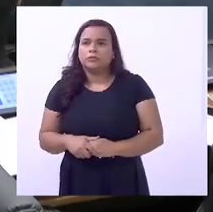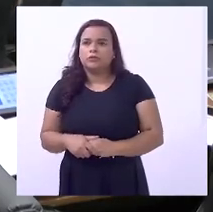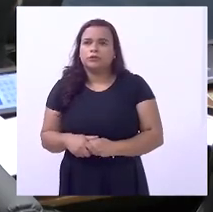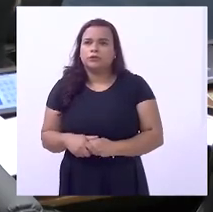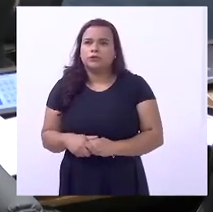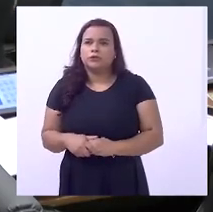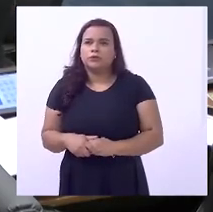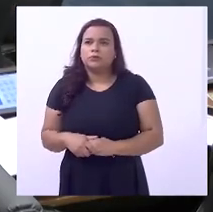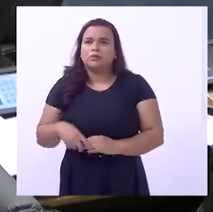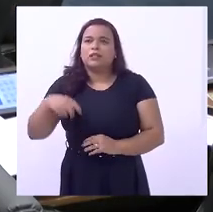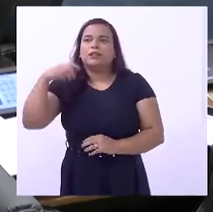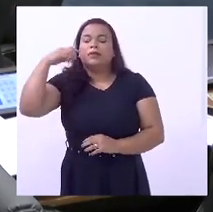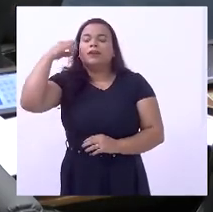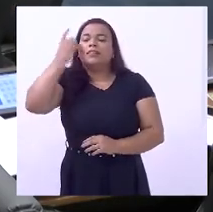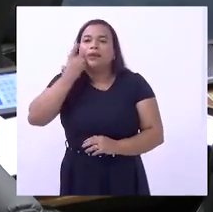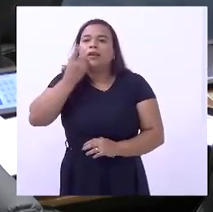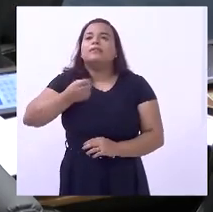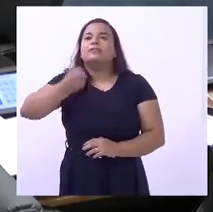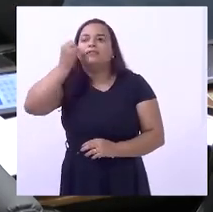Deputado, senador,